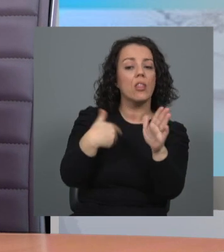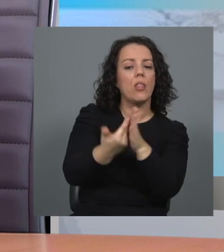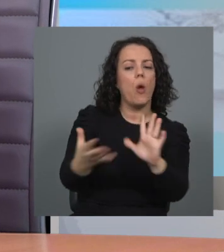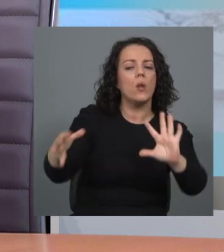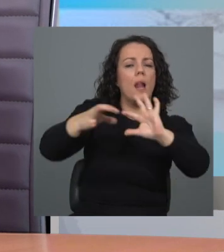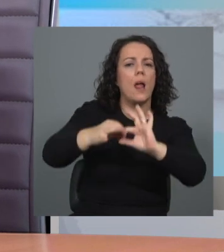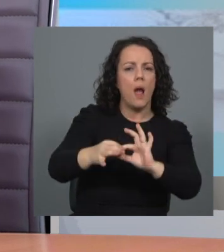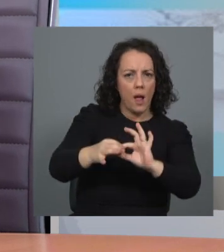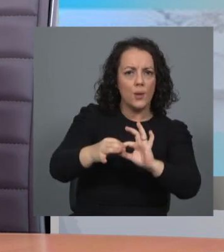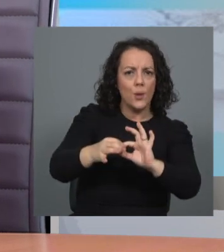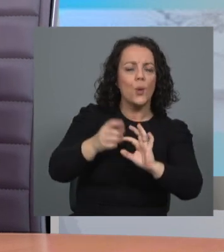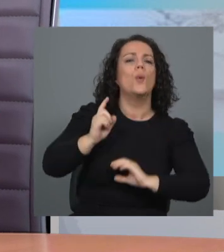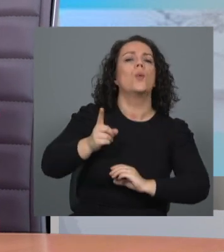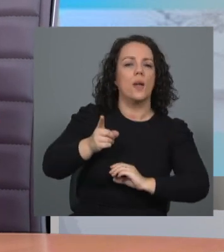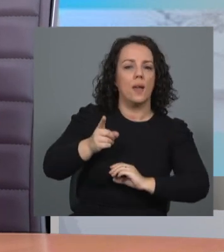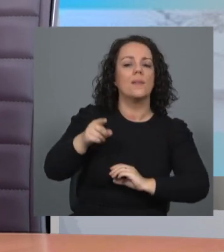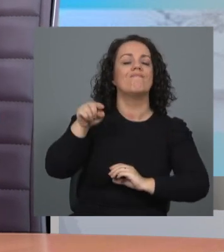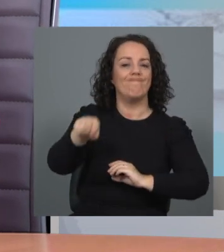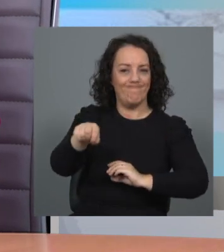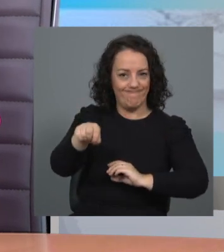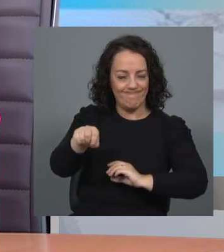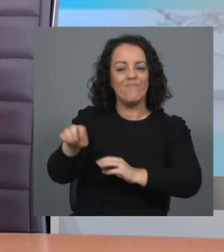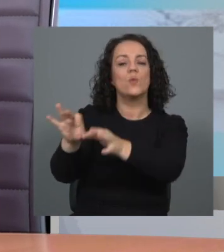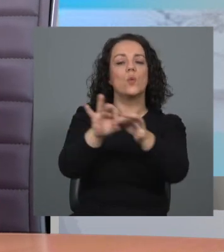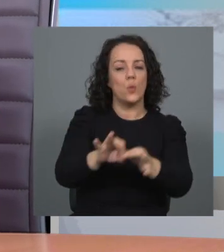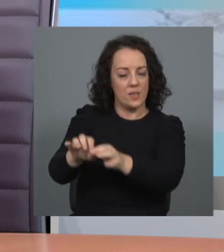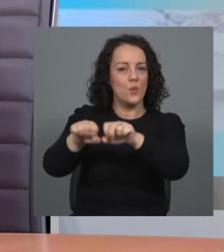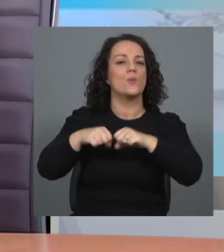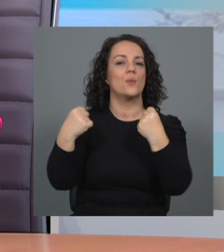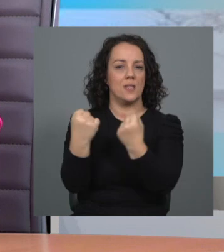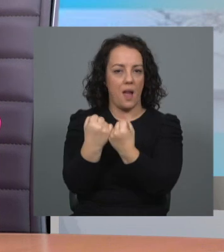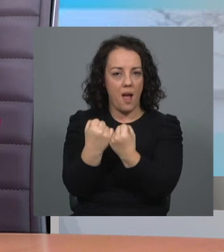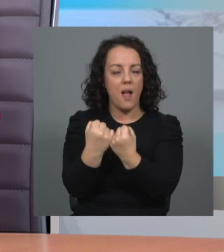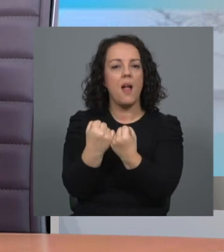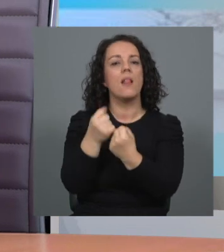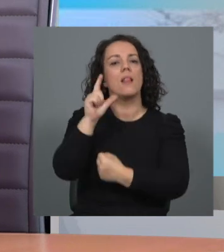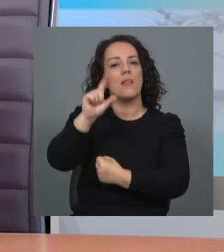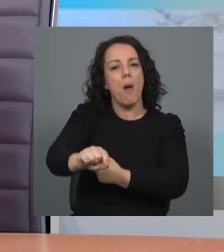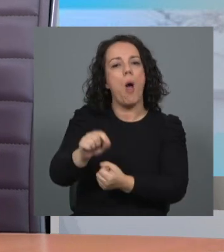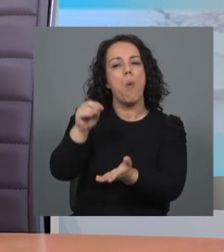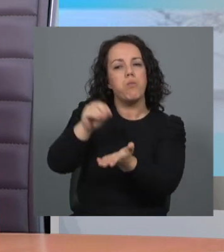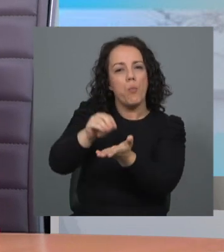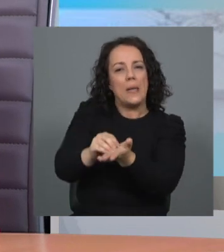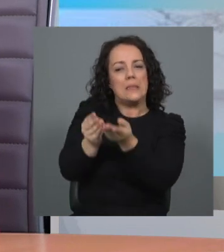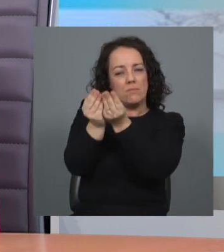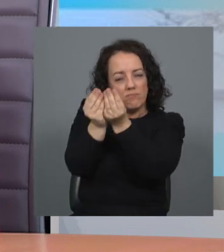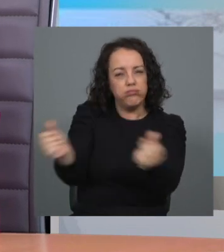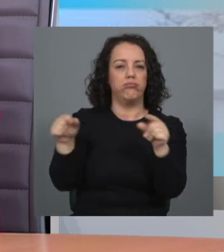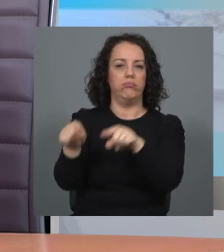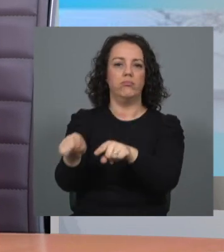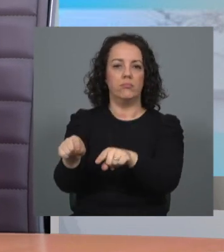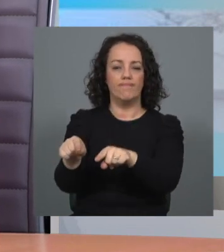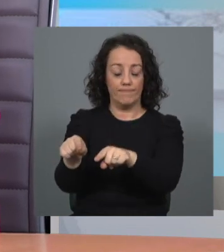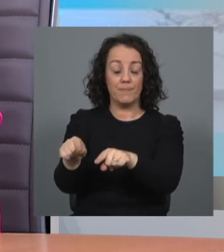qualidade da democracia também a coesão social e a luta contra a pobreza. E também aí